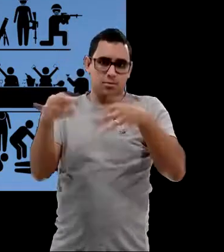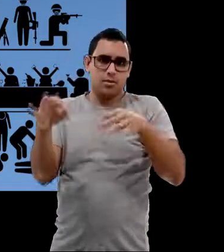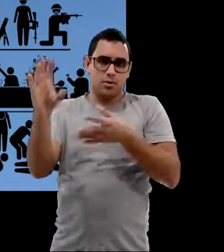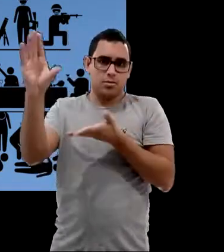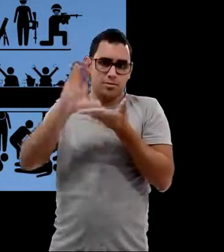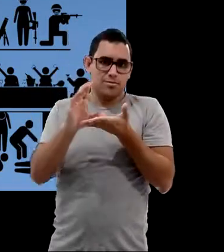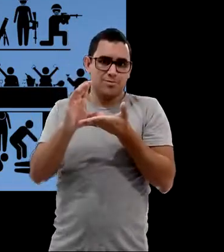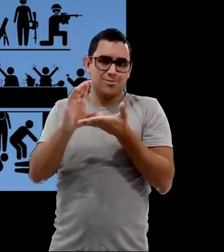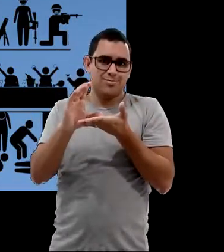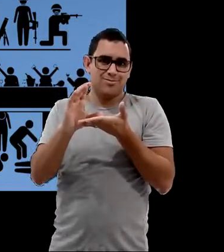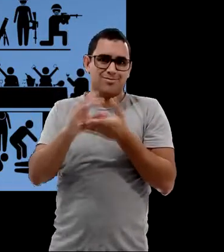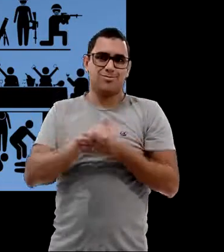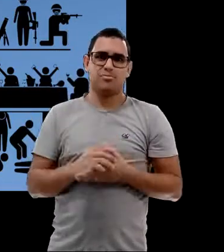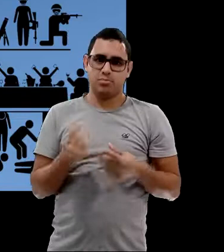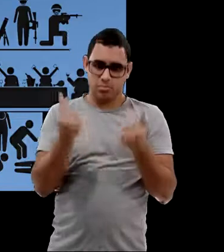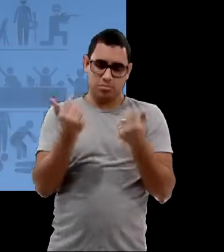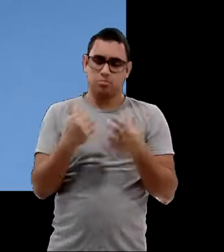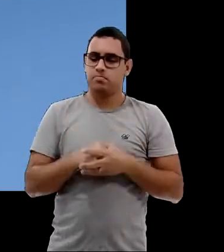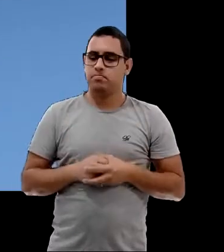modelo econômico capitalista.